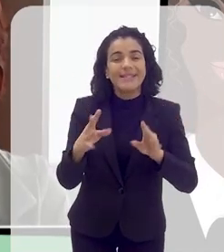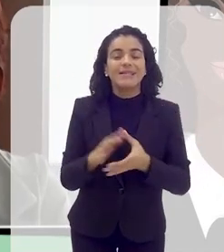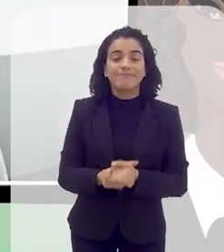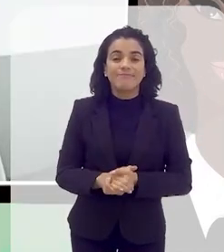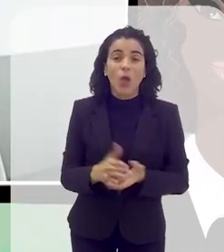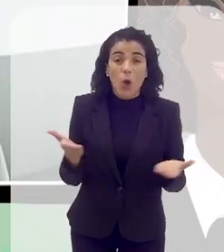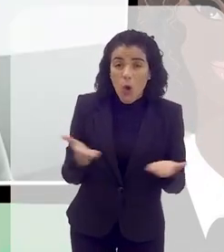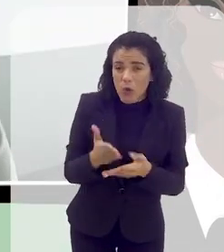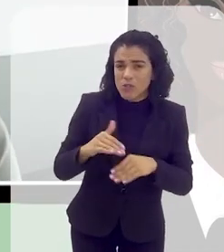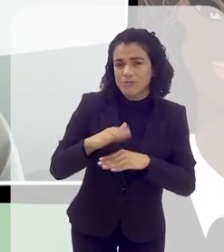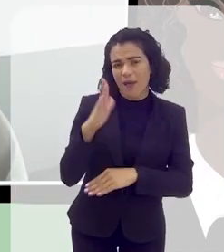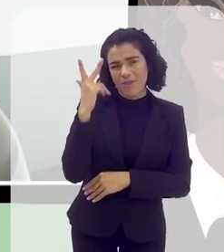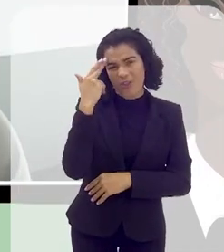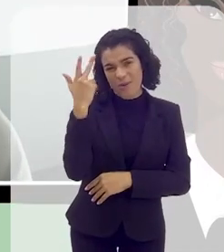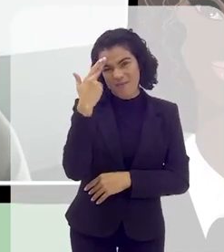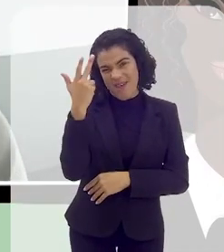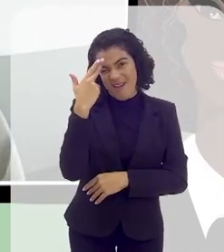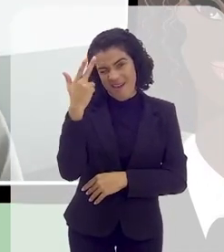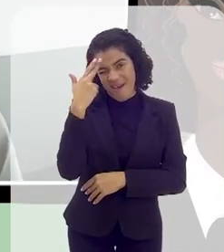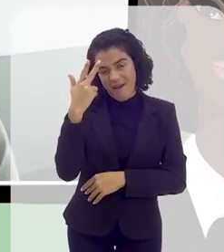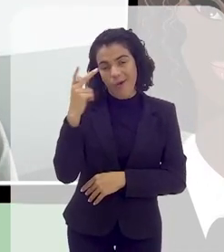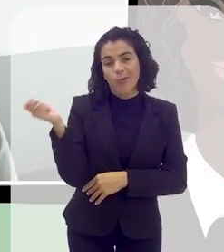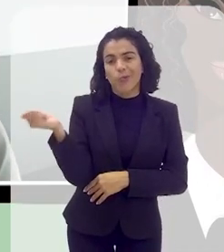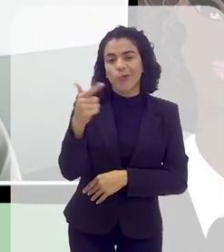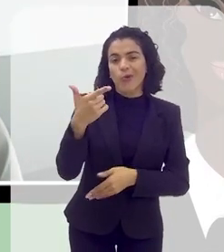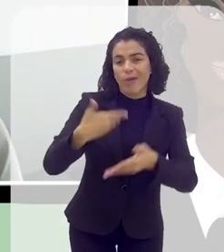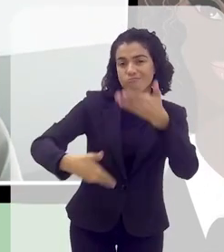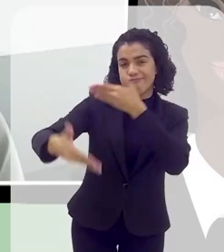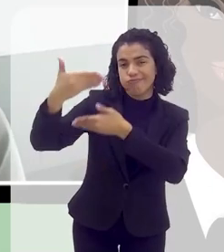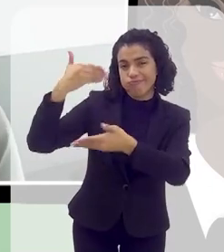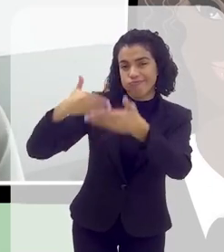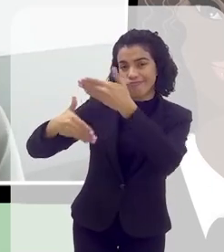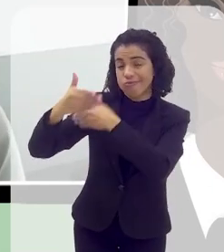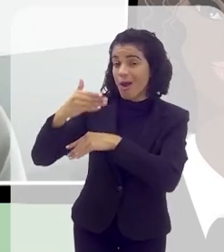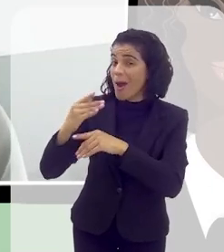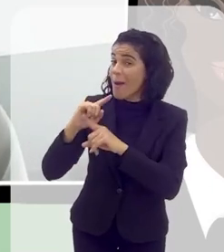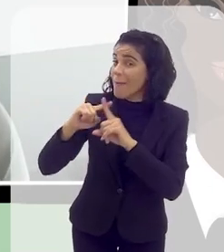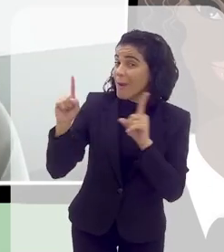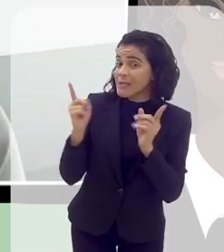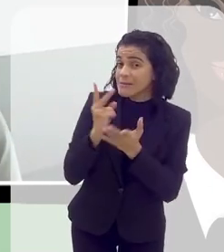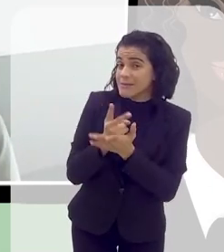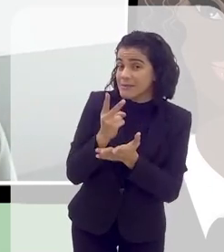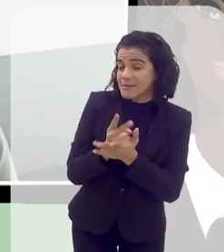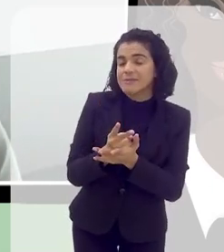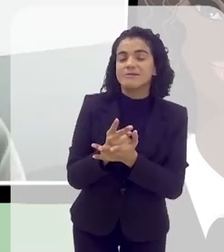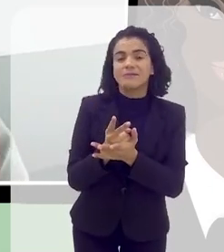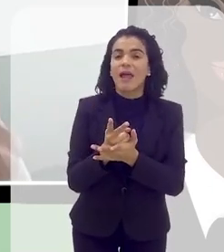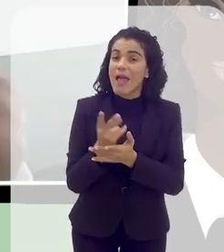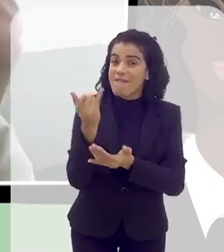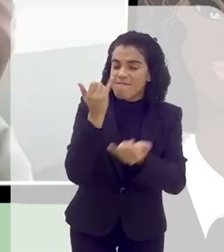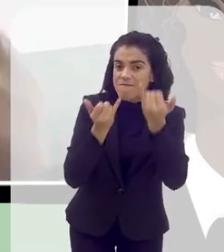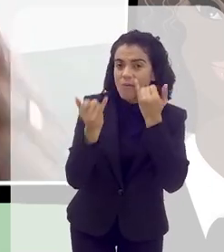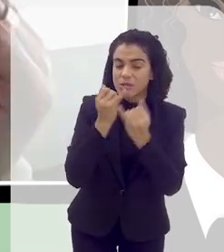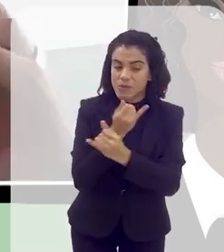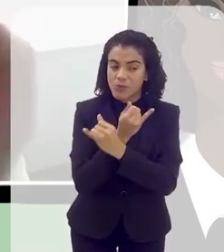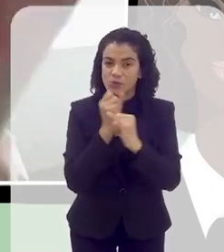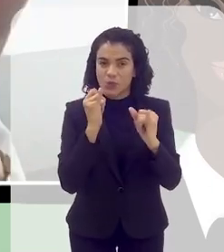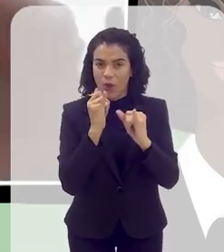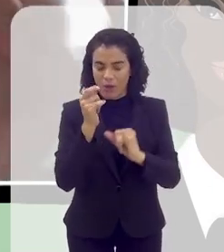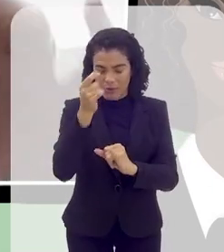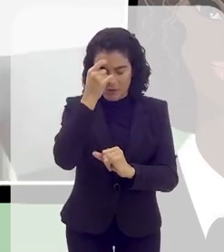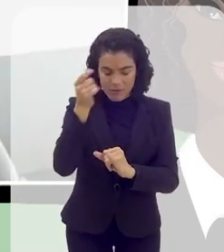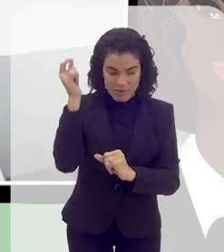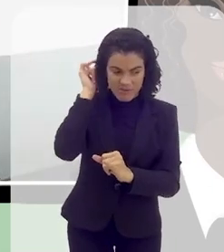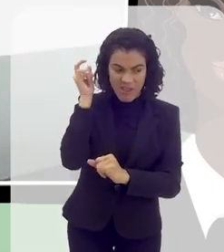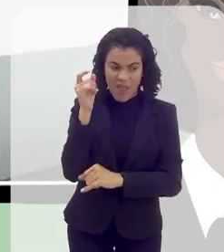assim, hoje em dia é mais comum do que já foi em qualquer outro momento, mas ao mesmo tempo ainda causa, essa informação ainda está lá